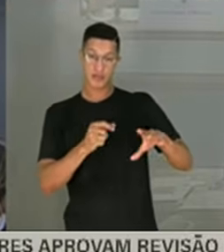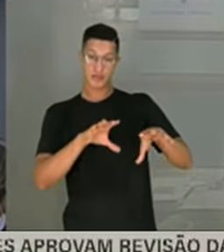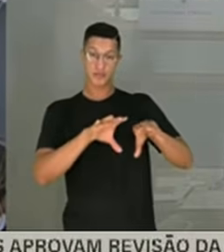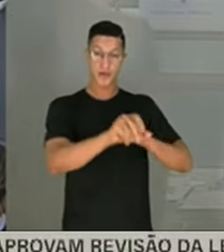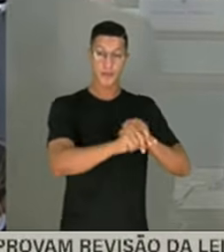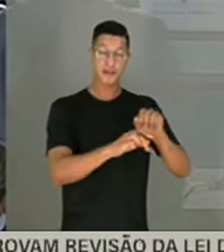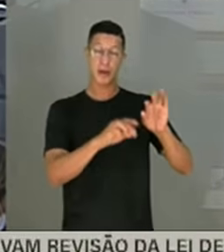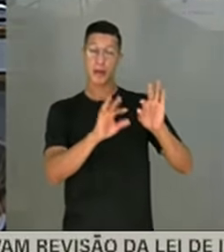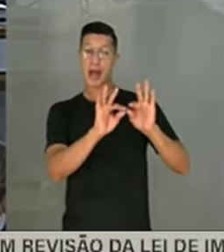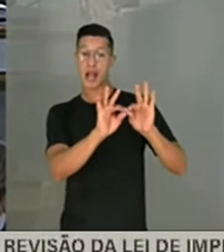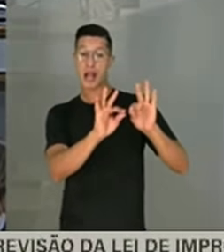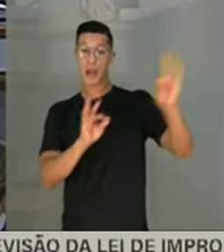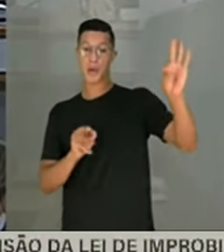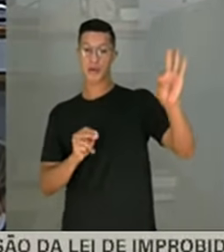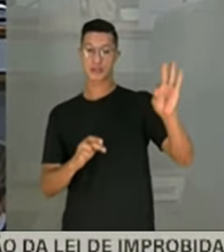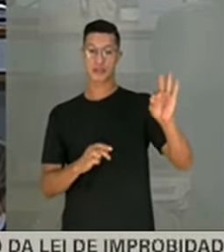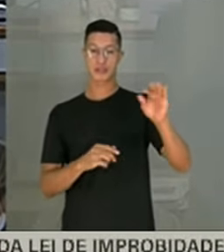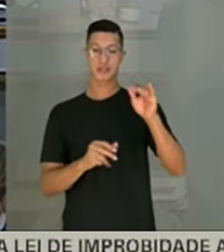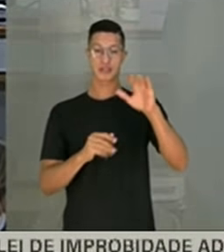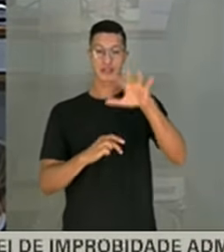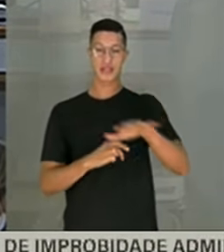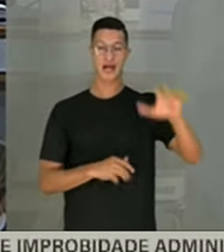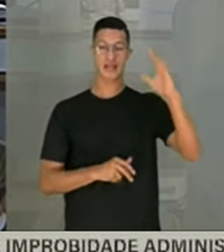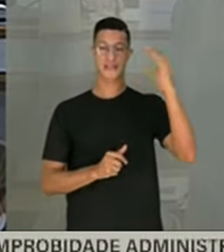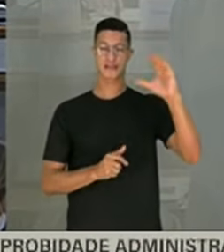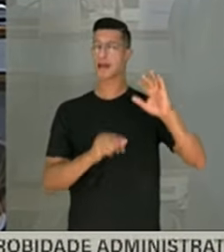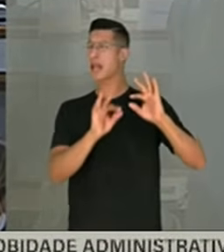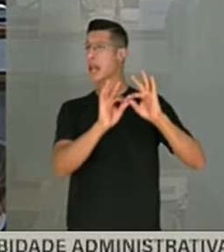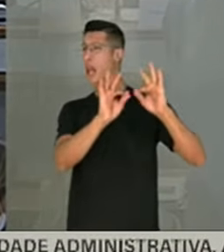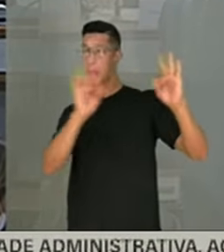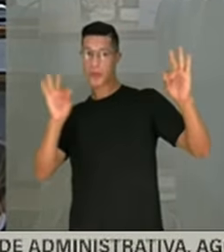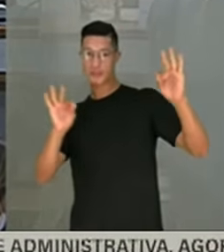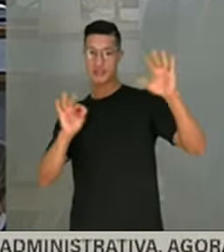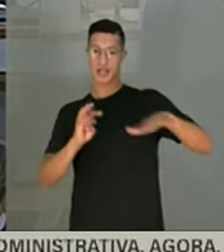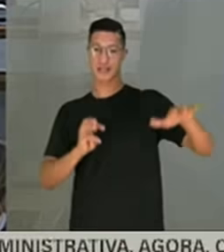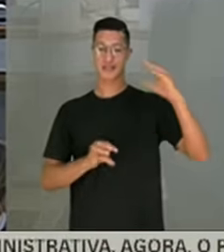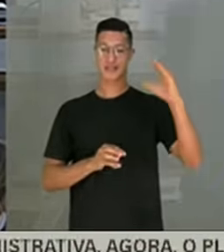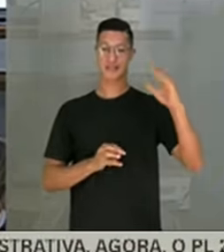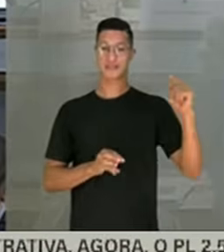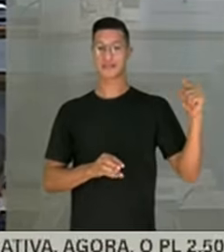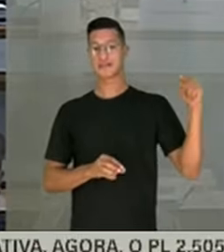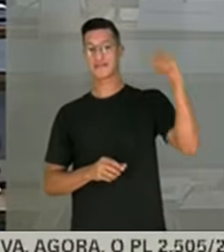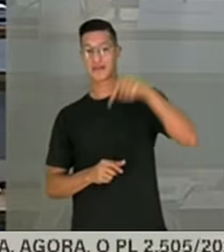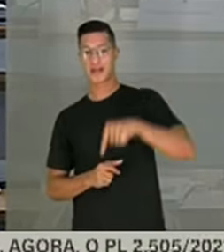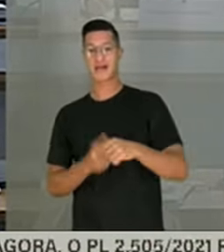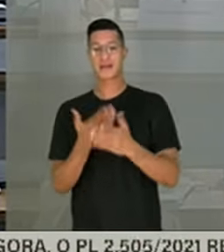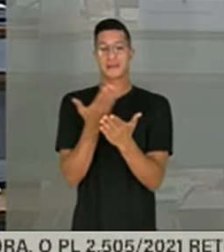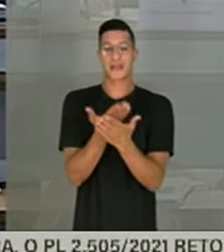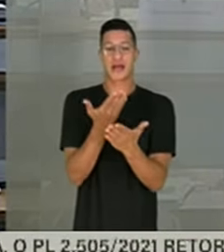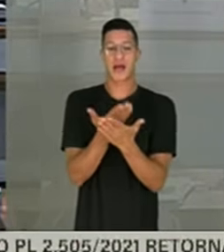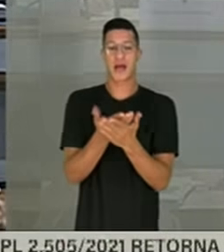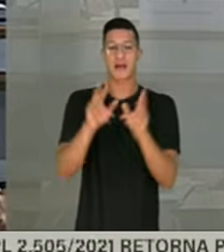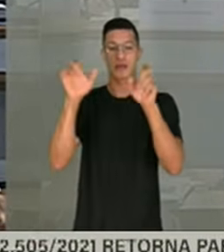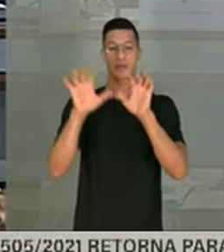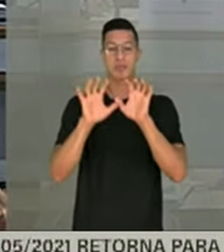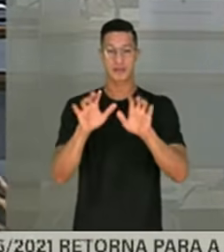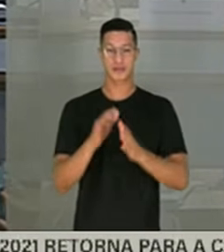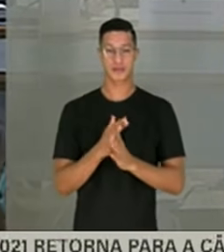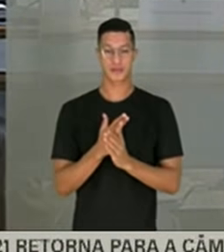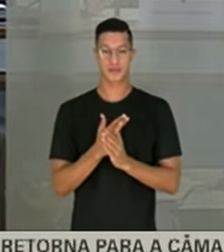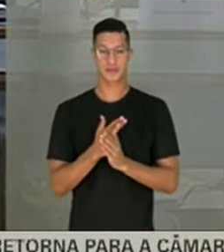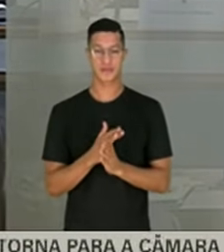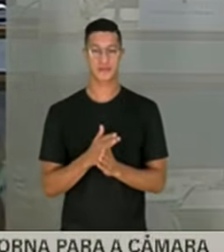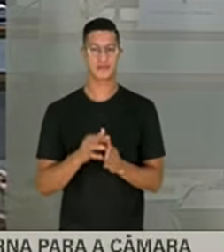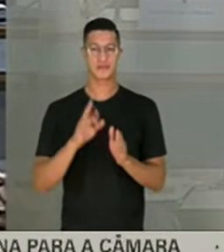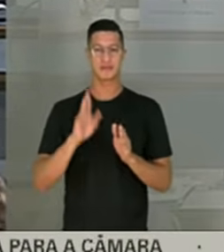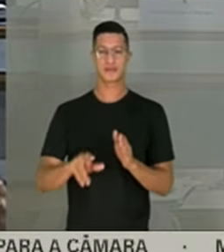formação passa longe da área de ciência, mais longe. E o senhor vai lá dar aula sobre isso.